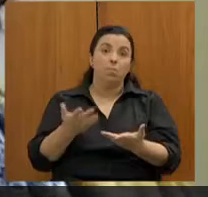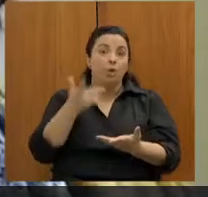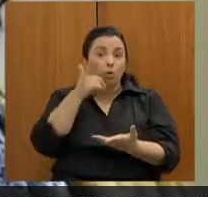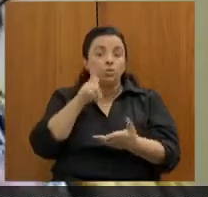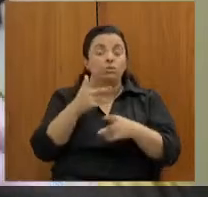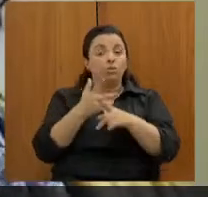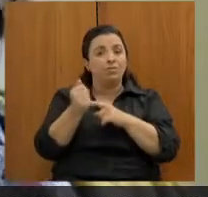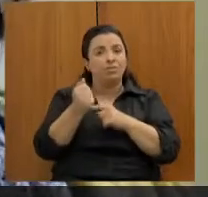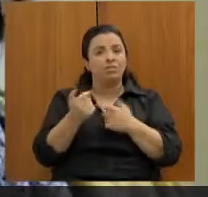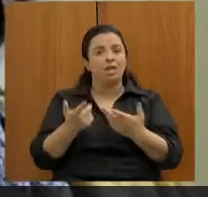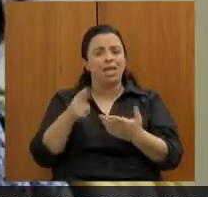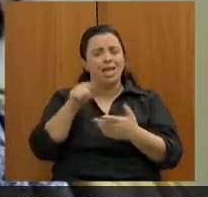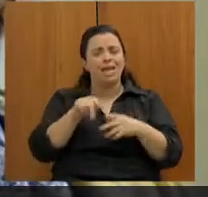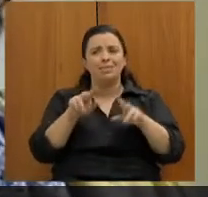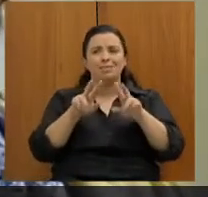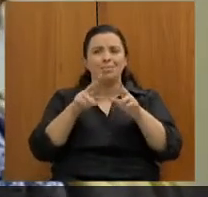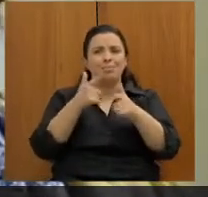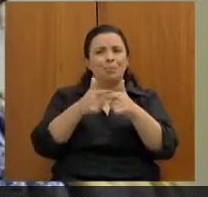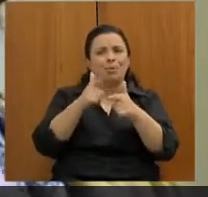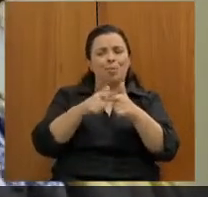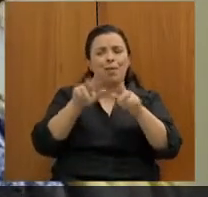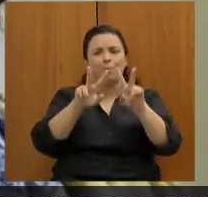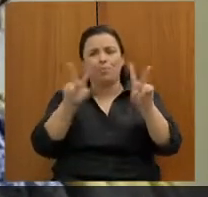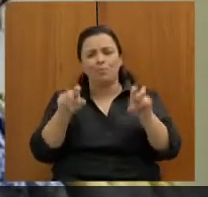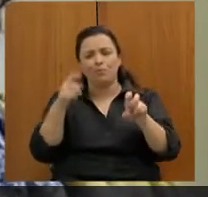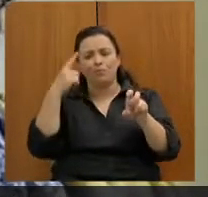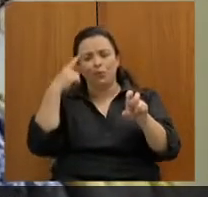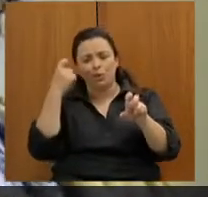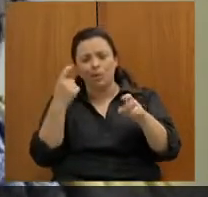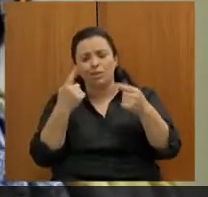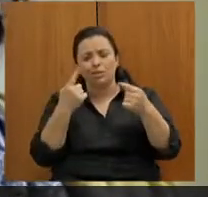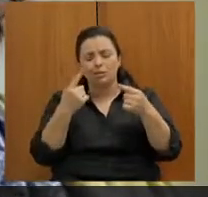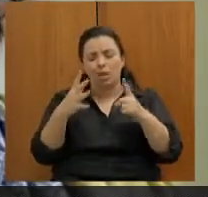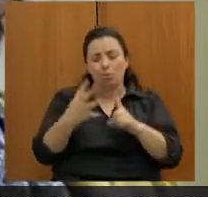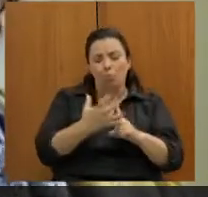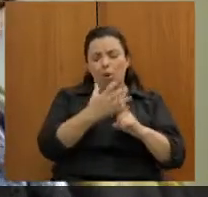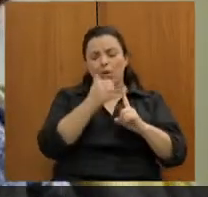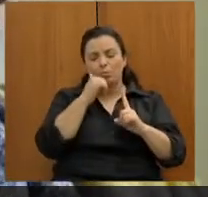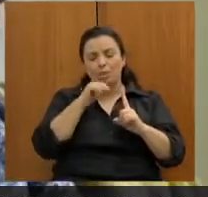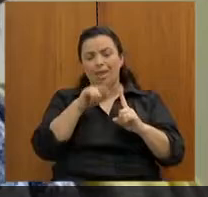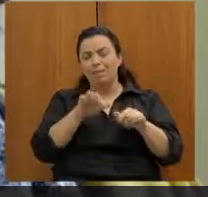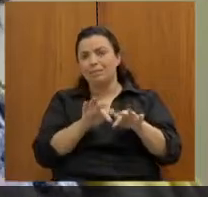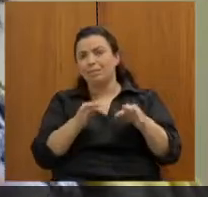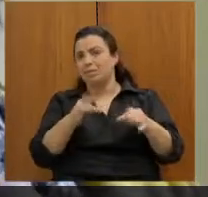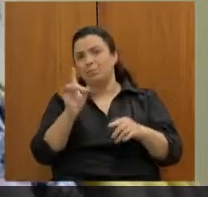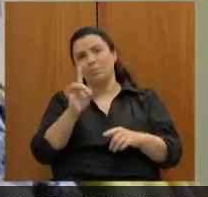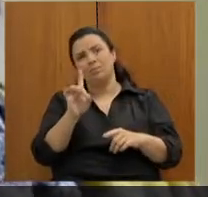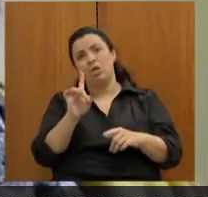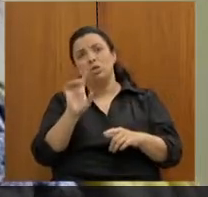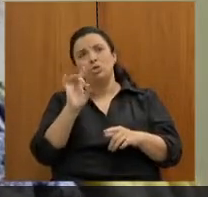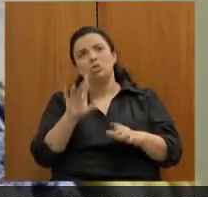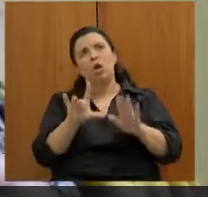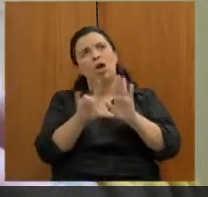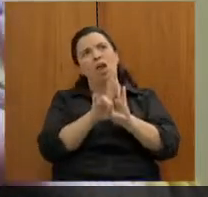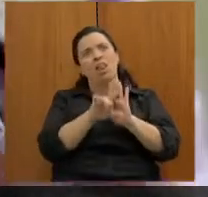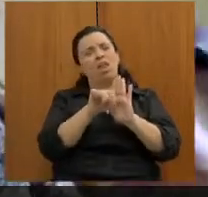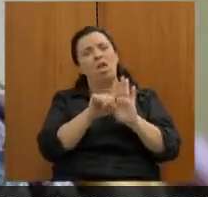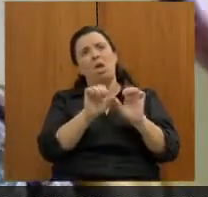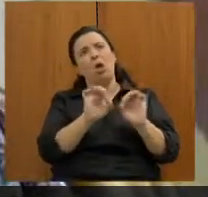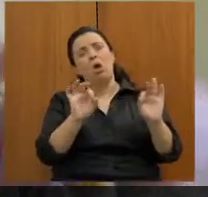como se fosse simples não dá para lidar apenas com a lei a lei precisa